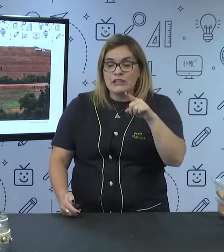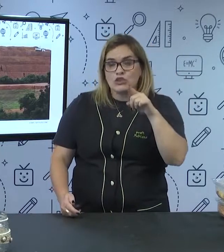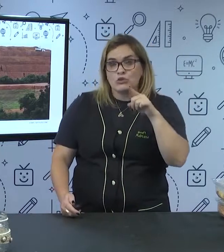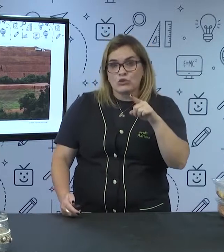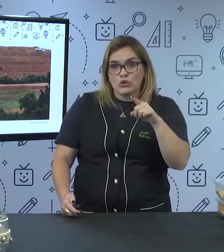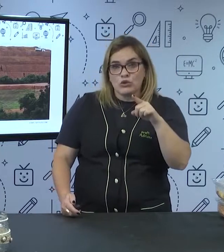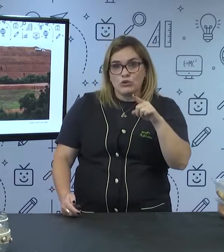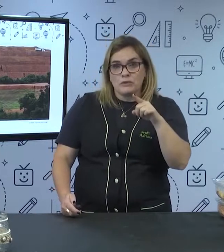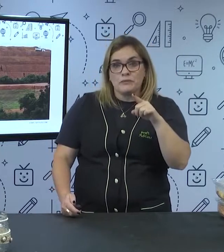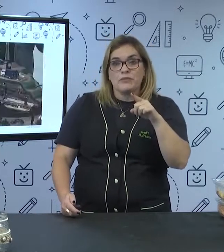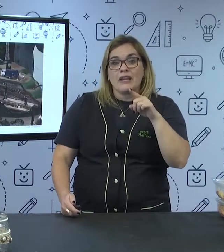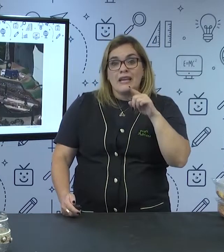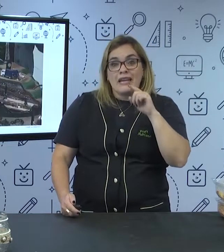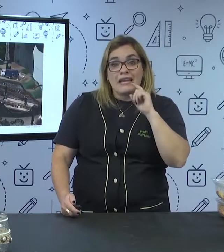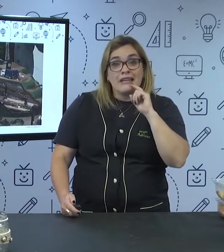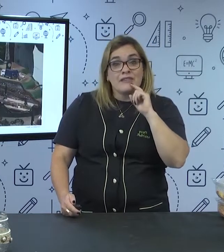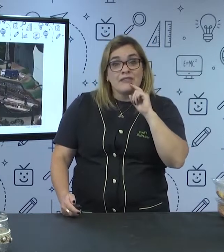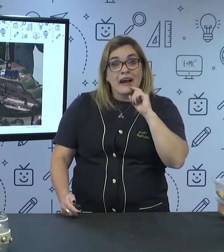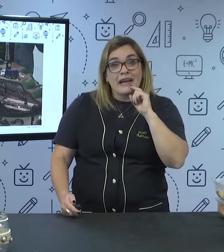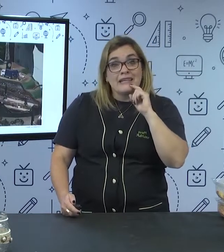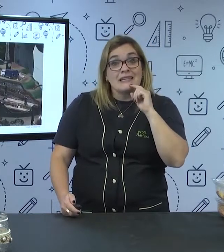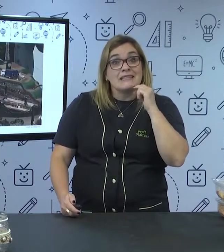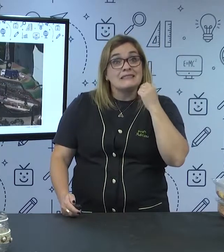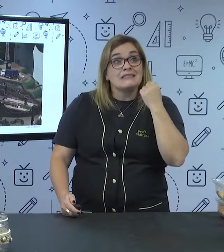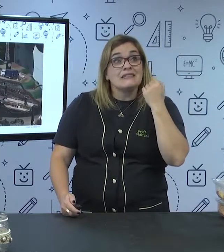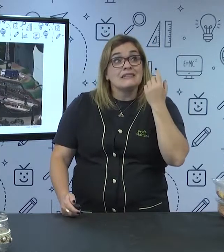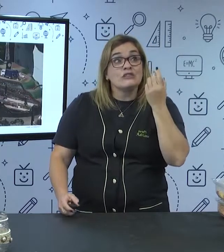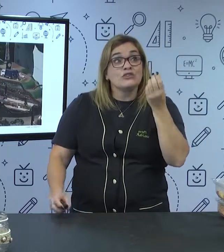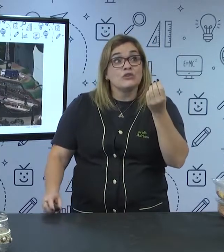esse lixo todo, ele vai